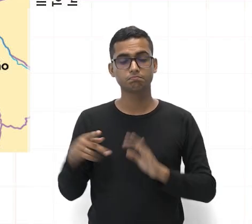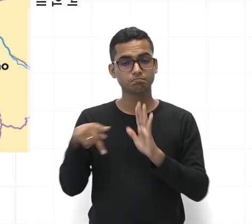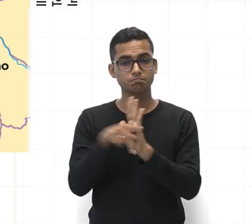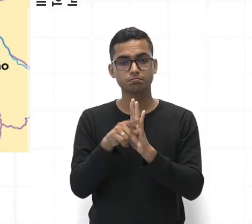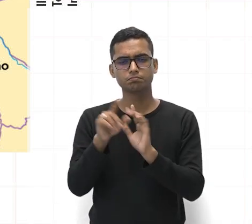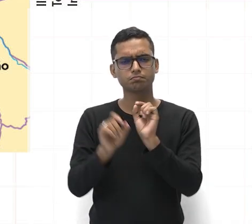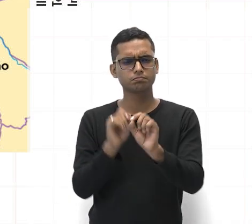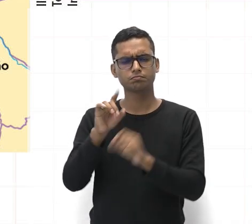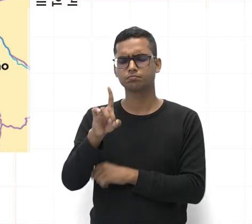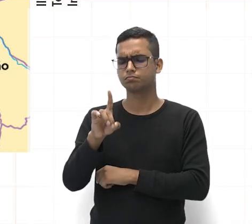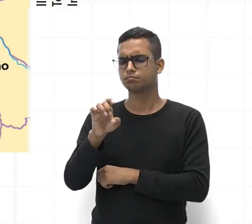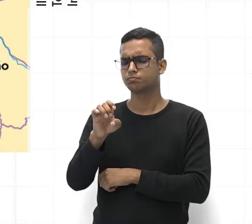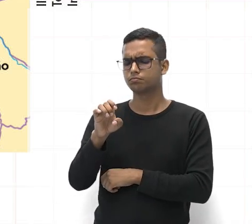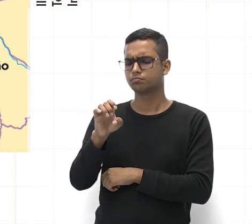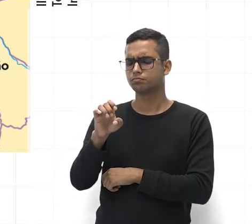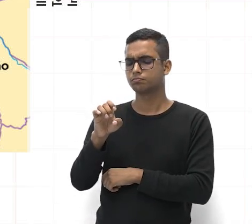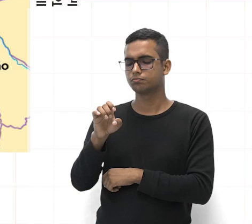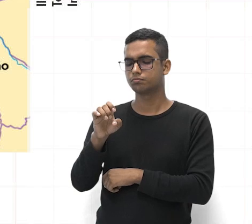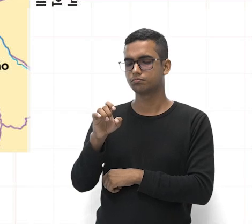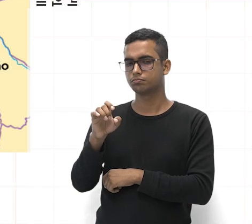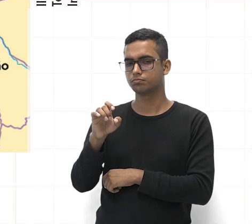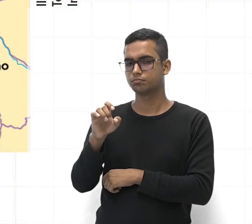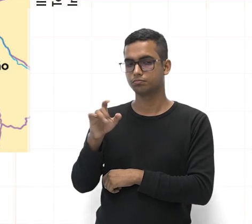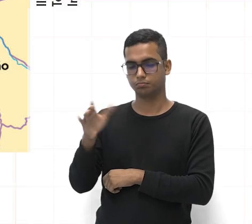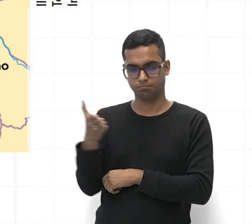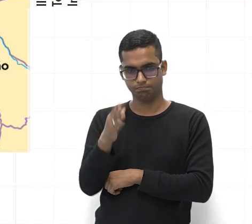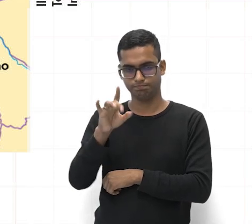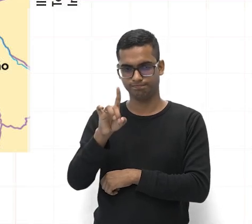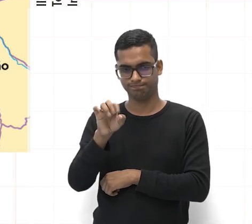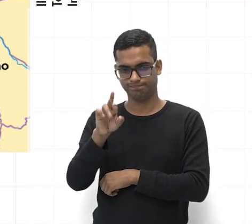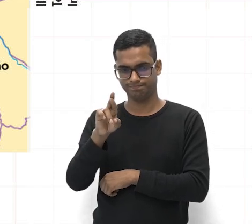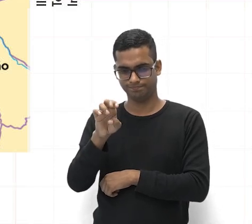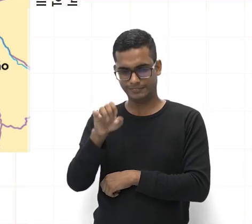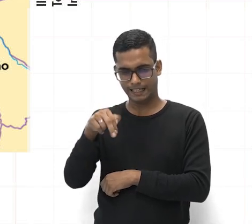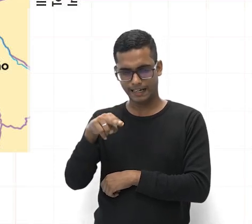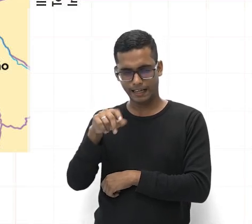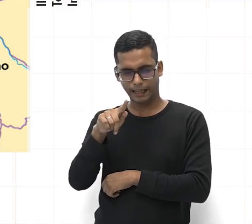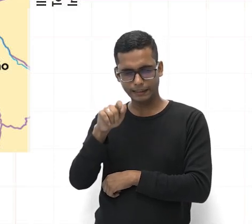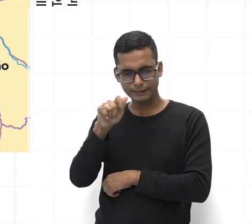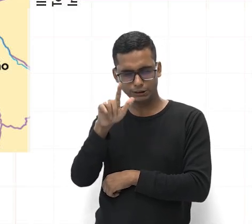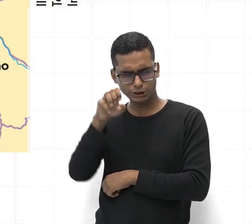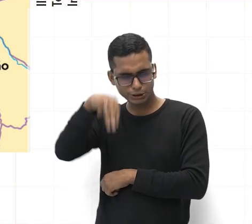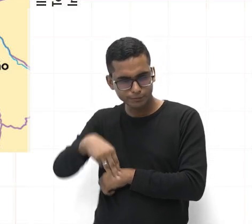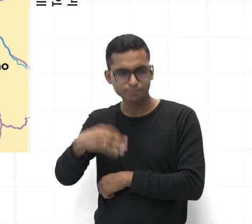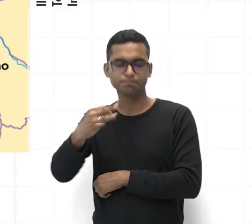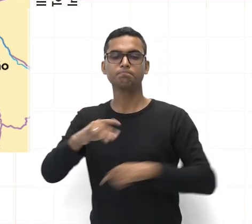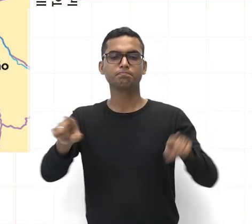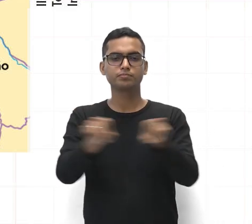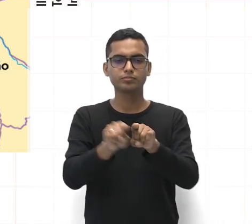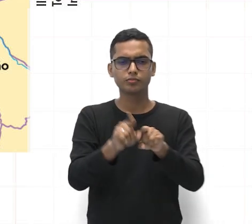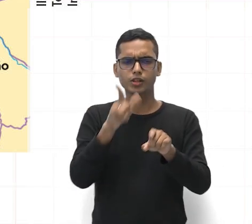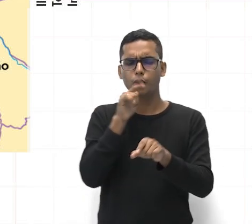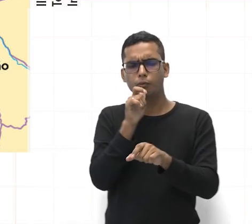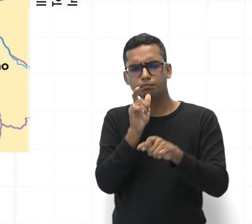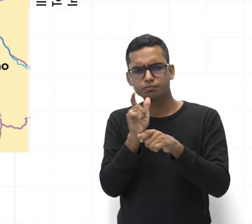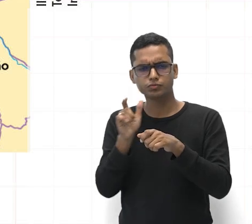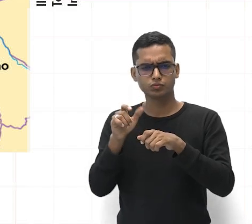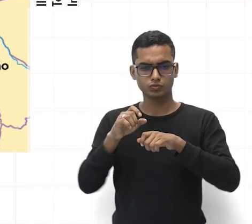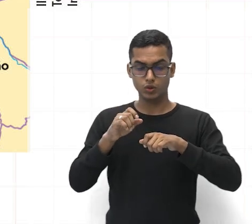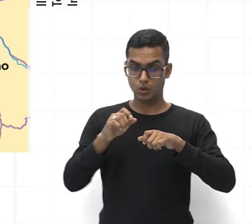essa classificação, ela traz as bacias hidrográficas endorreicas, que são aquelas